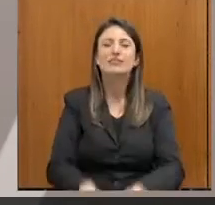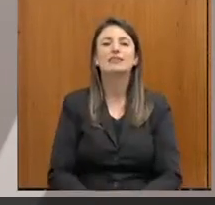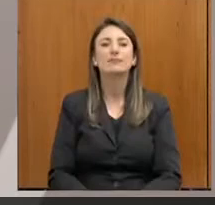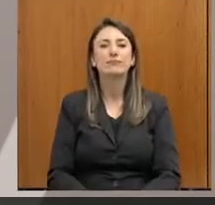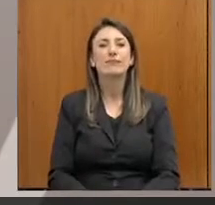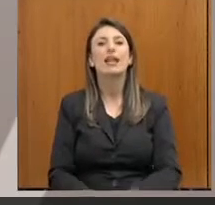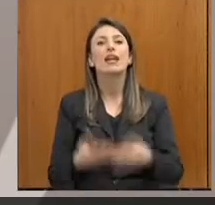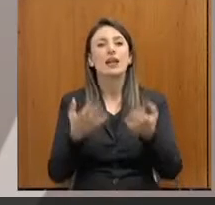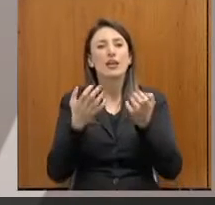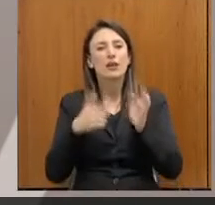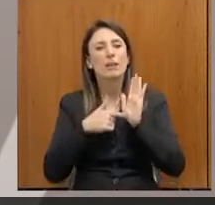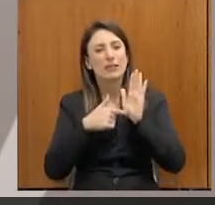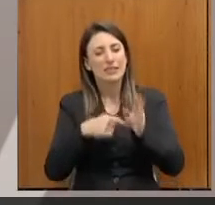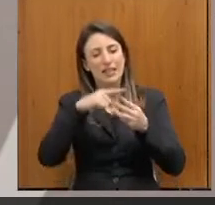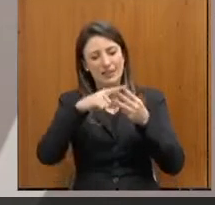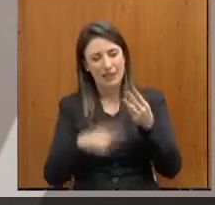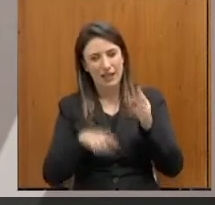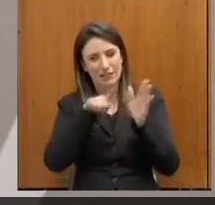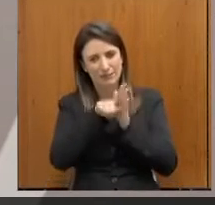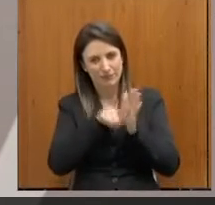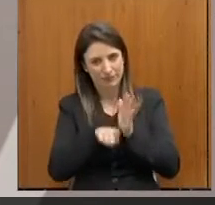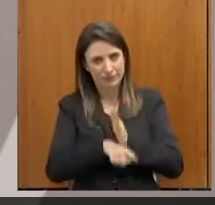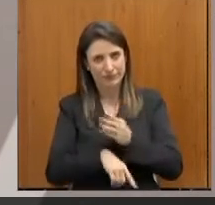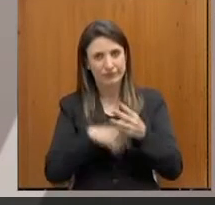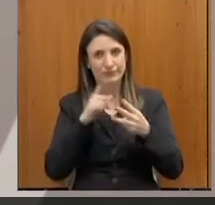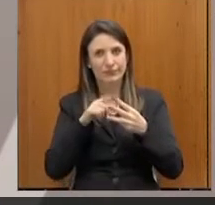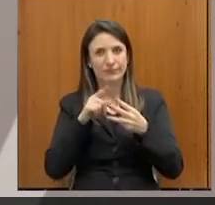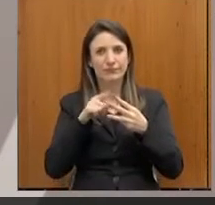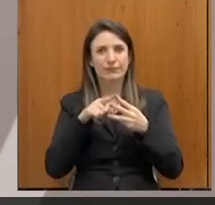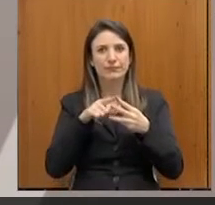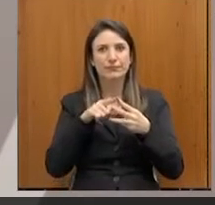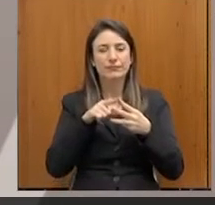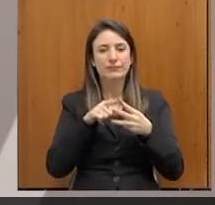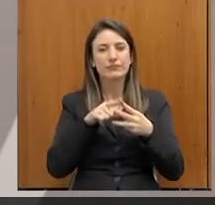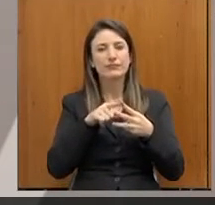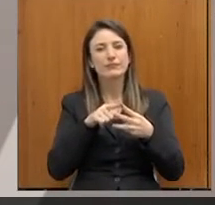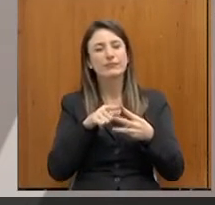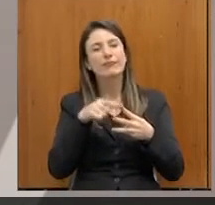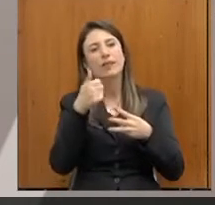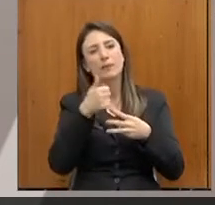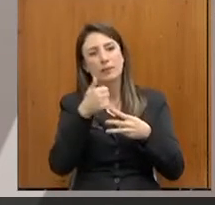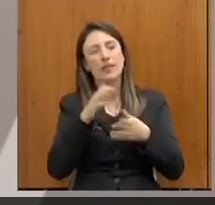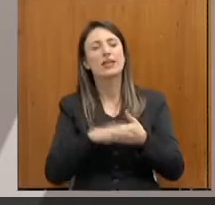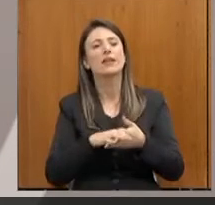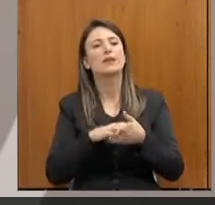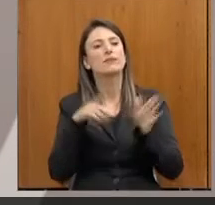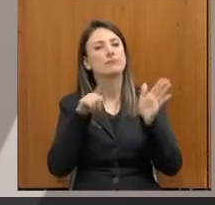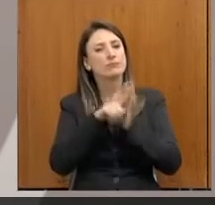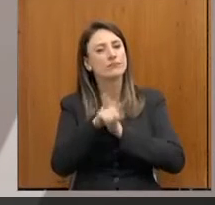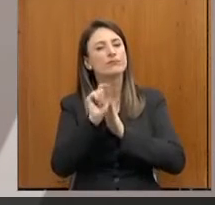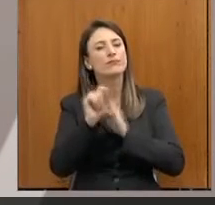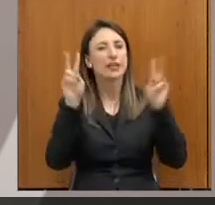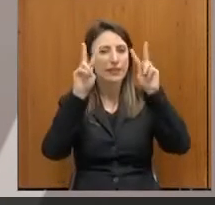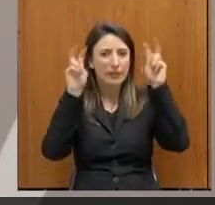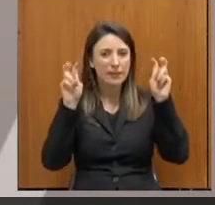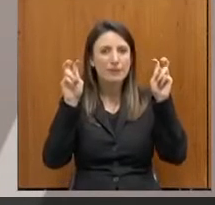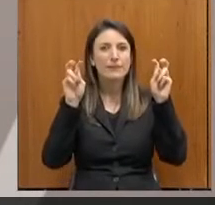apresentar aqui três questionamentos o primeiro deles diz respeito a uma temática